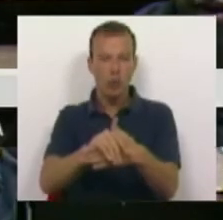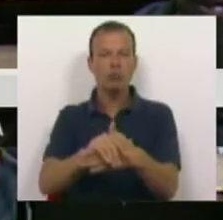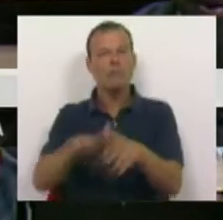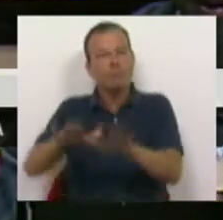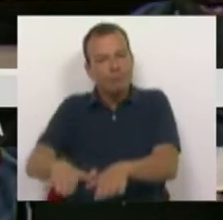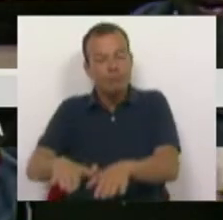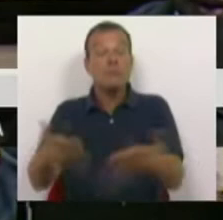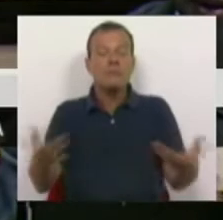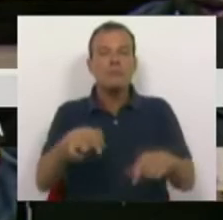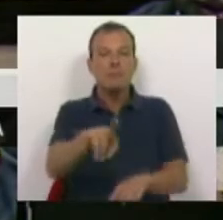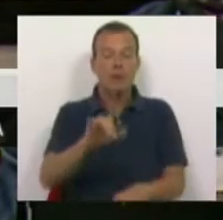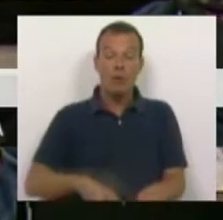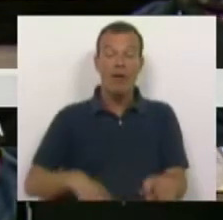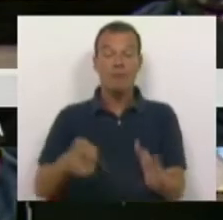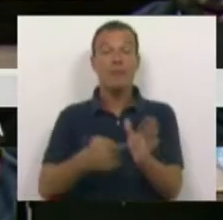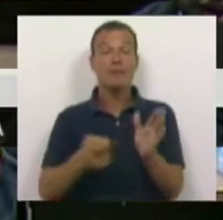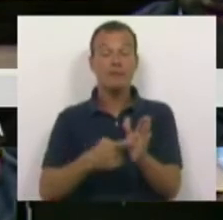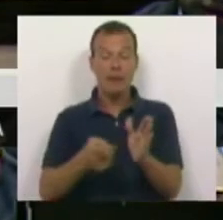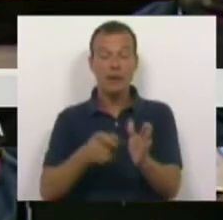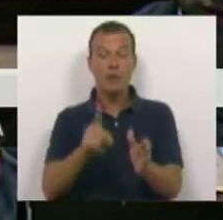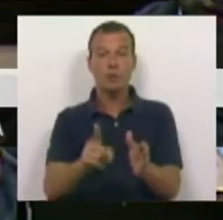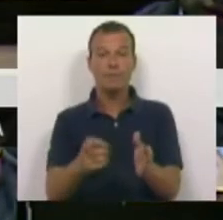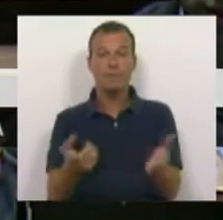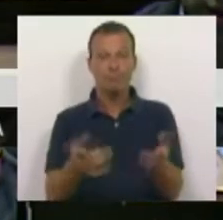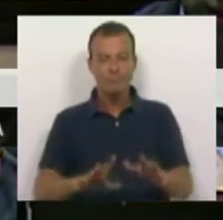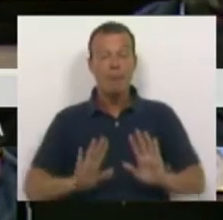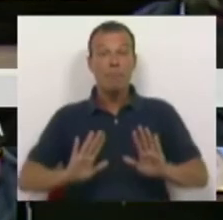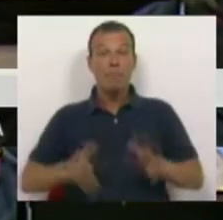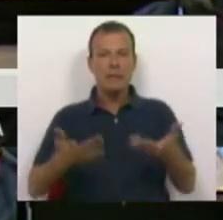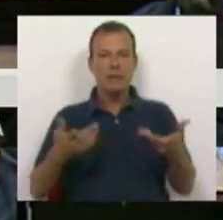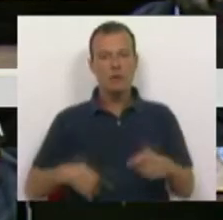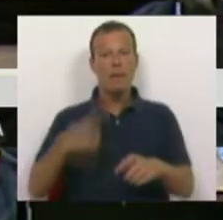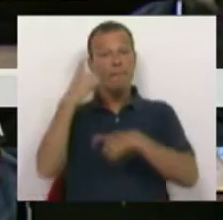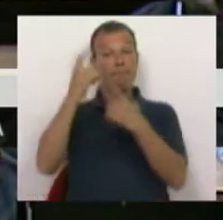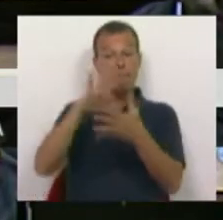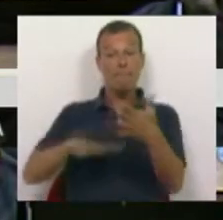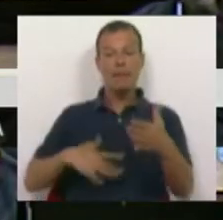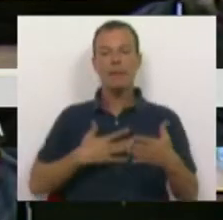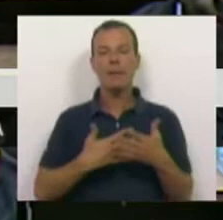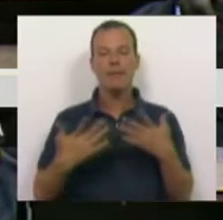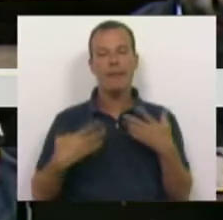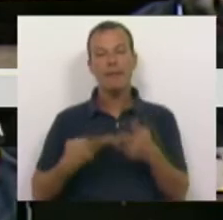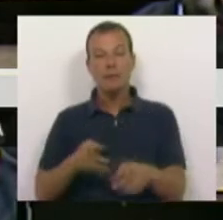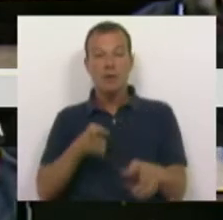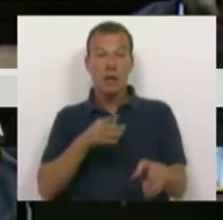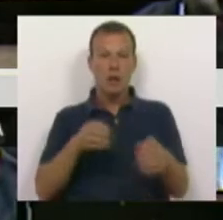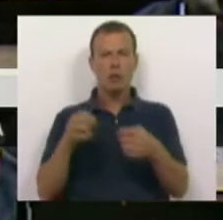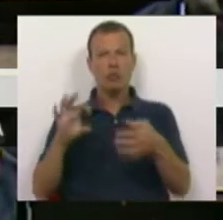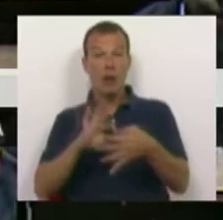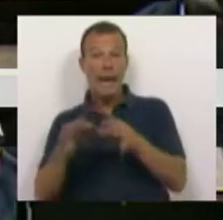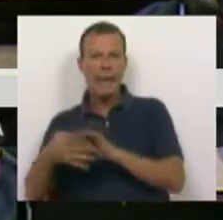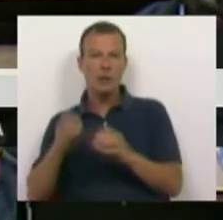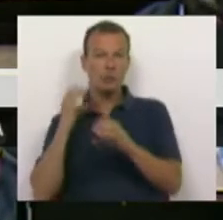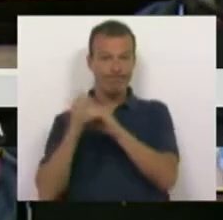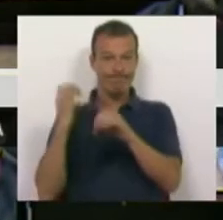utilizada. E para que isso seja necessário, é preciso começar a planear o reforço das carreiras da Carris, que